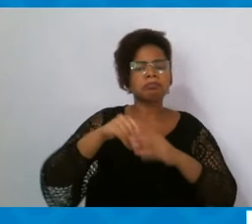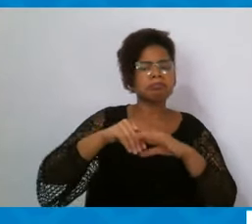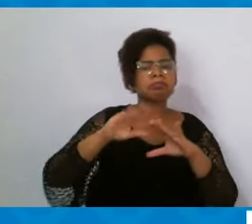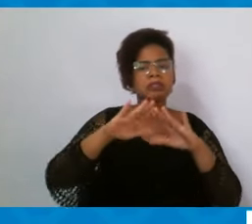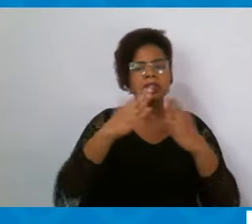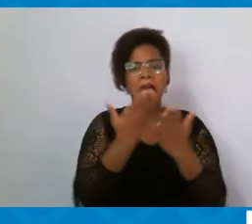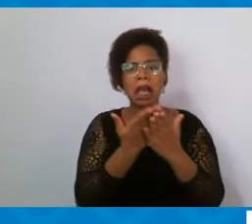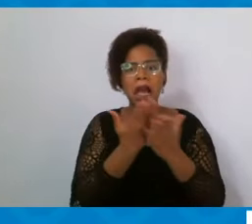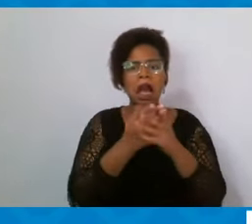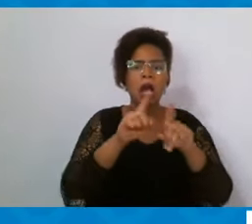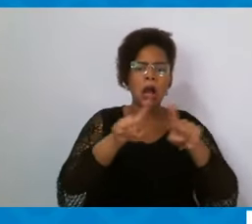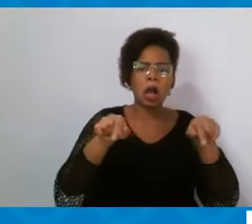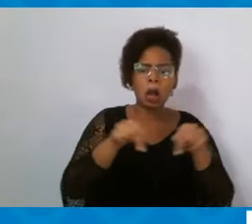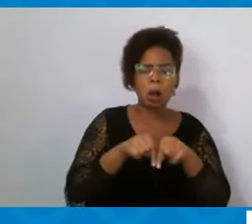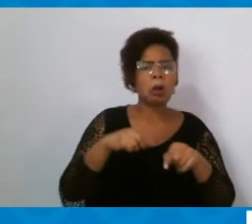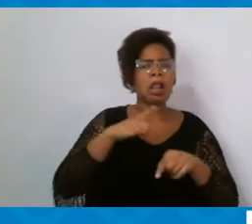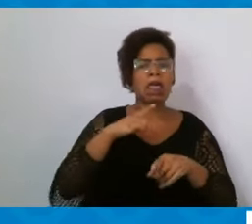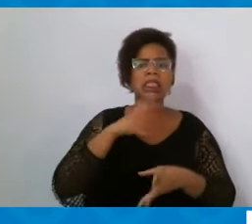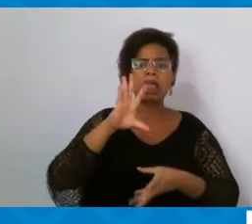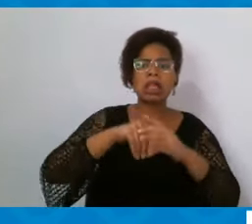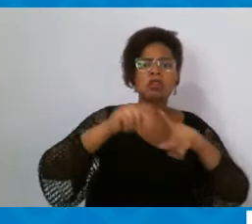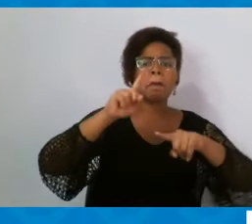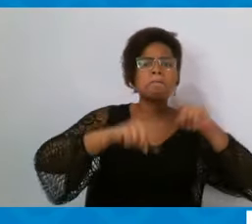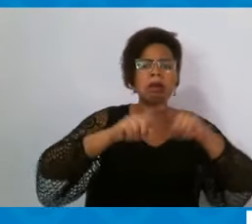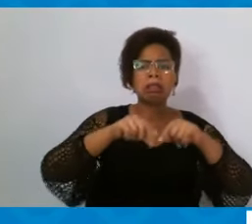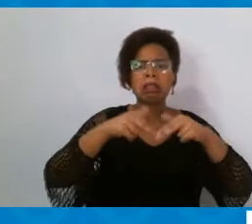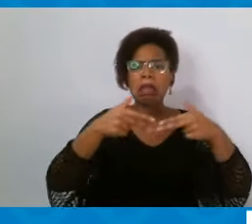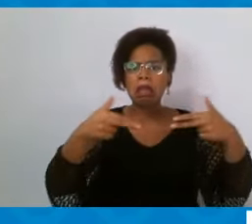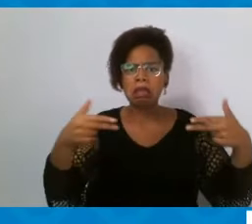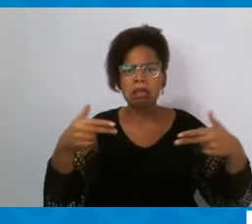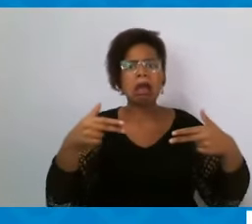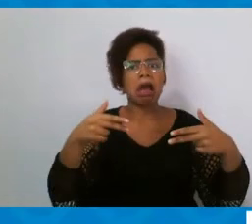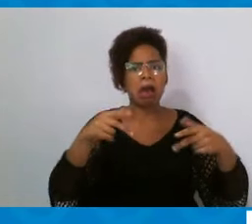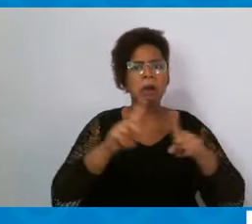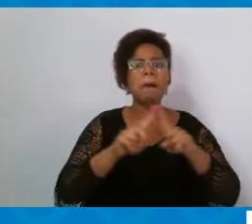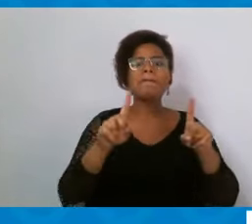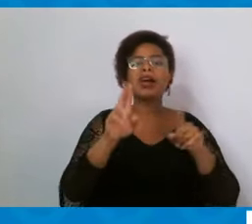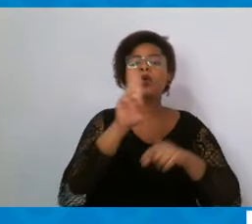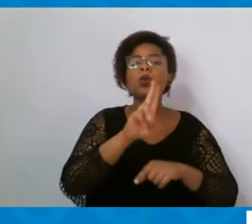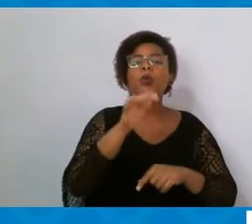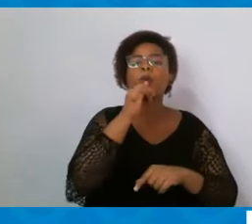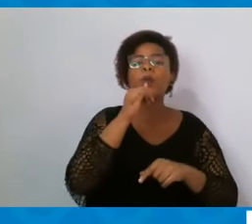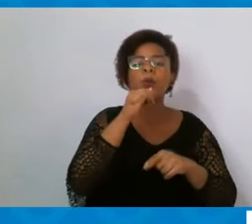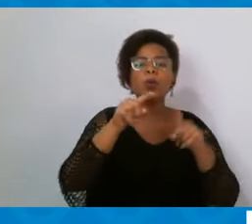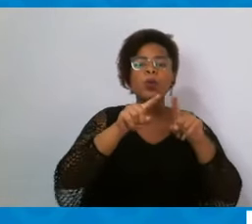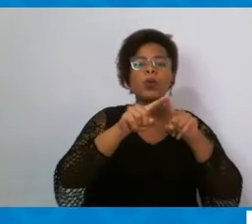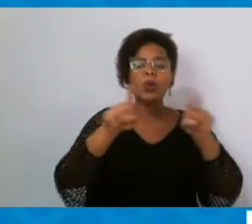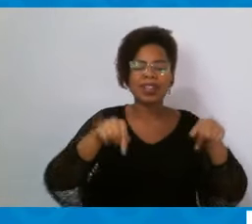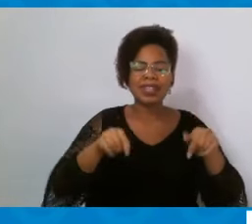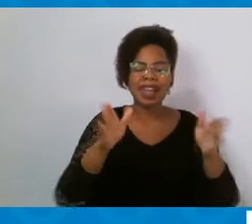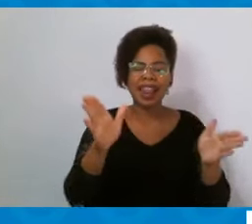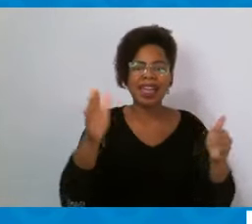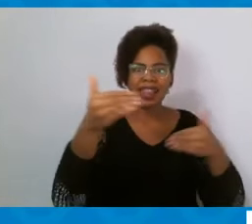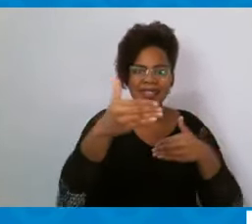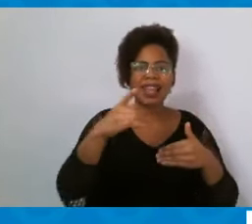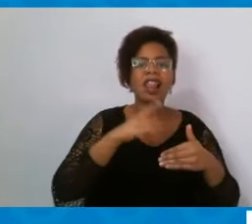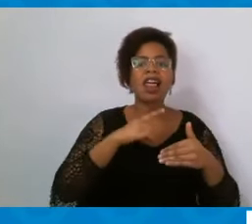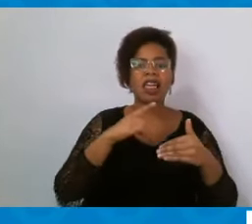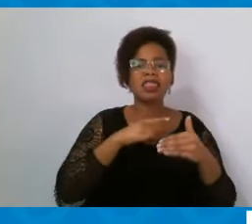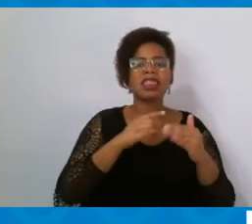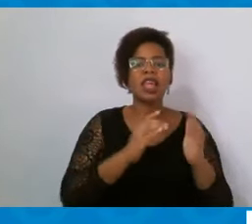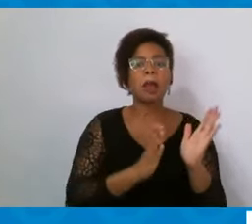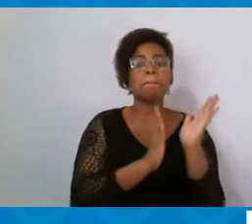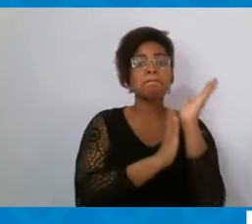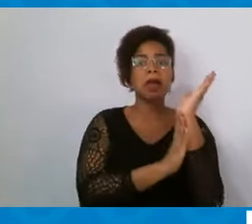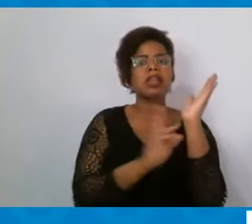na escola, nas paredes, então usando as paredes não como instrumento de contenção e controle, como elas vêm a ser muito mais tarde na